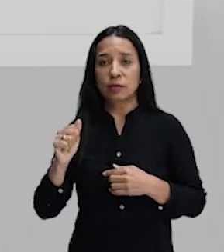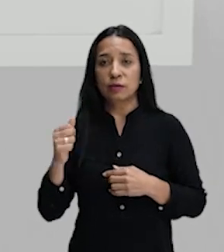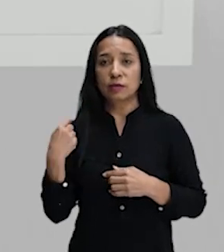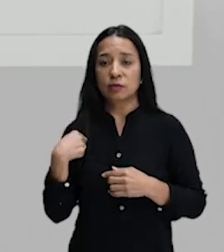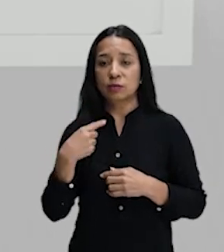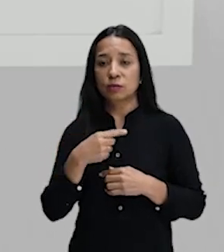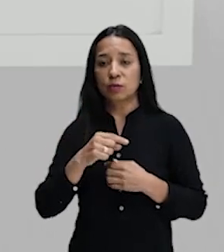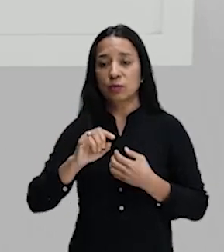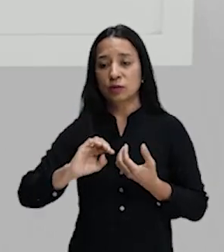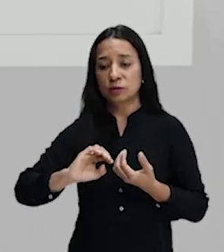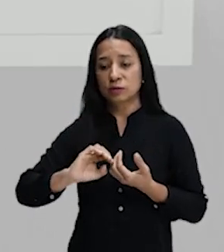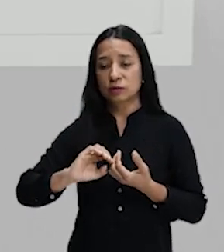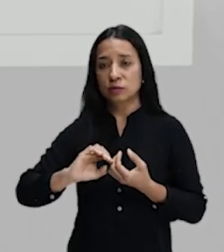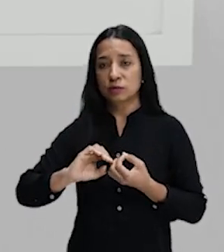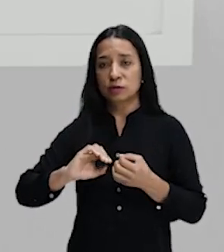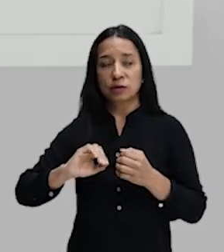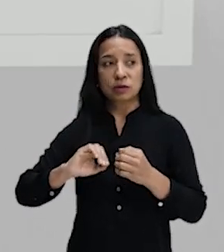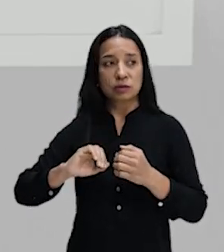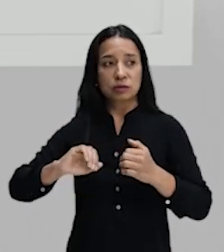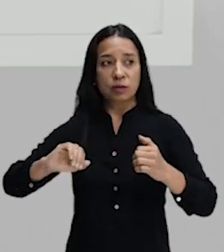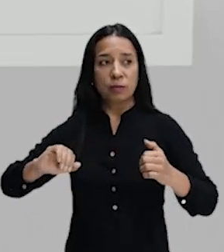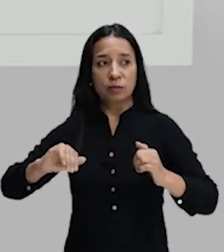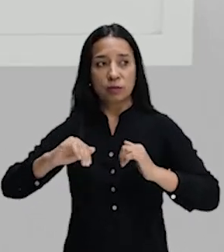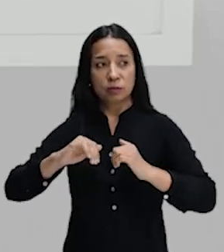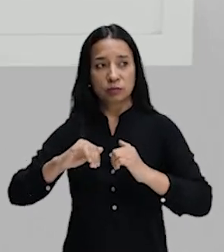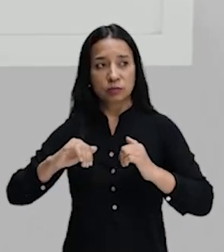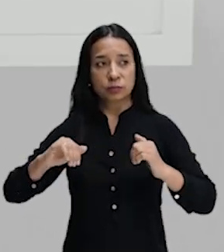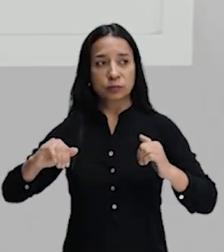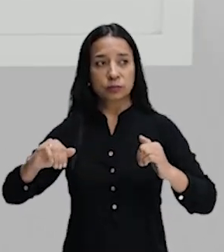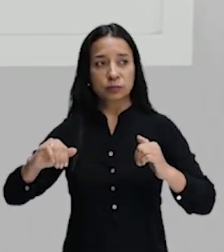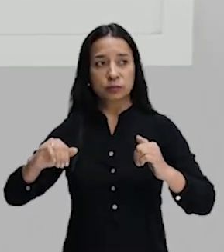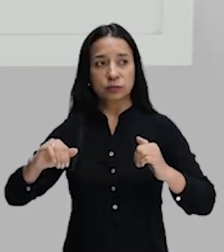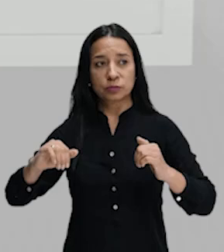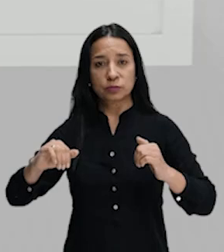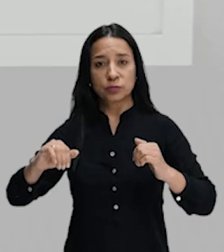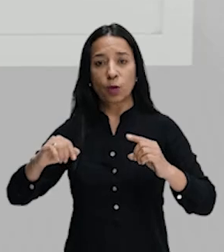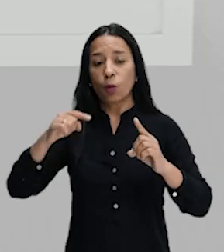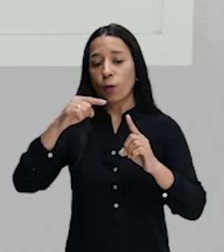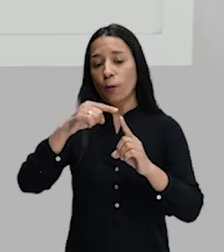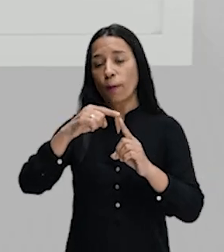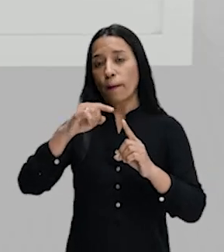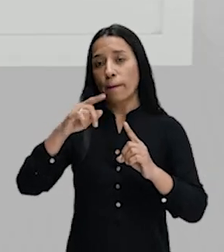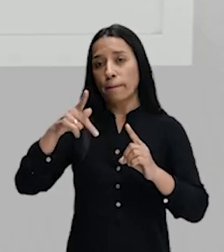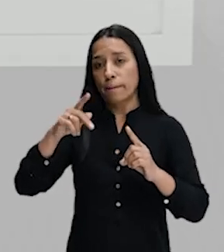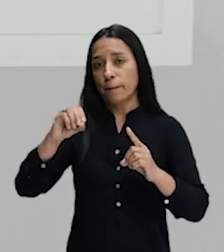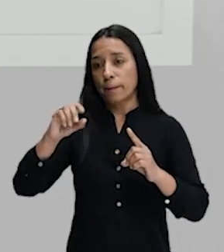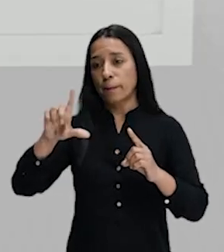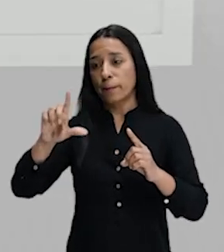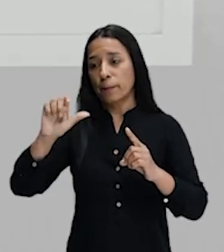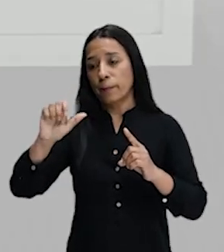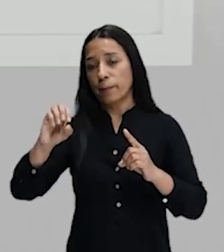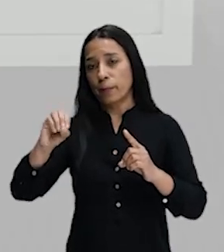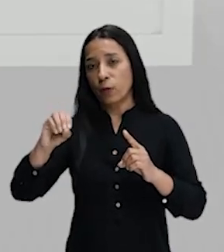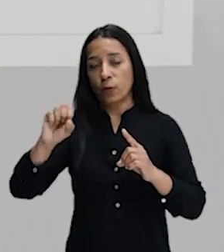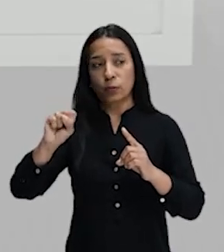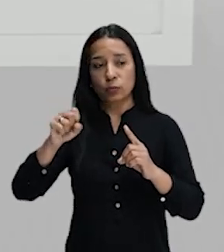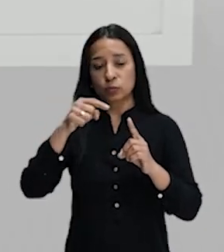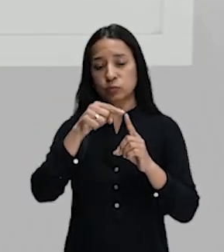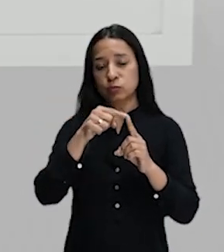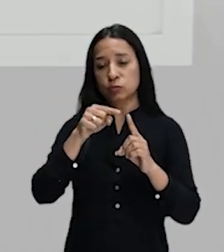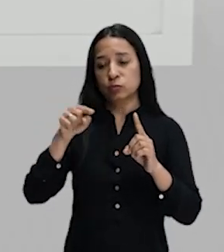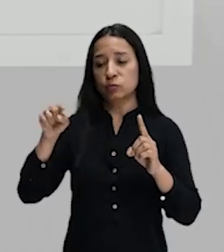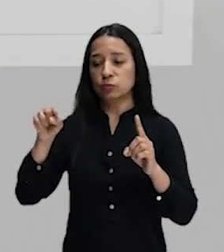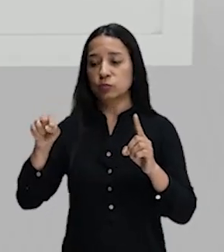nós separamos esses ímãs por polos, ok? Então os